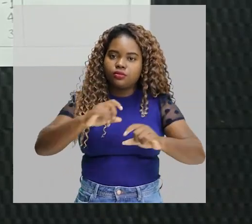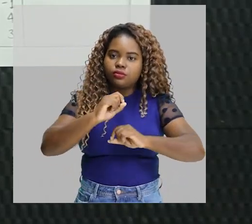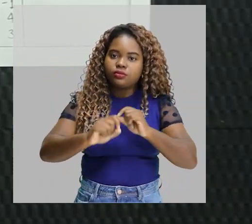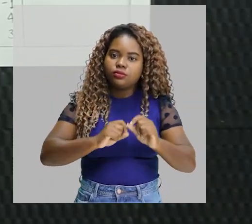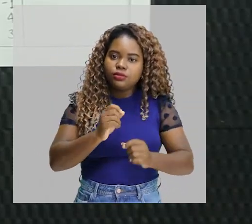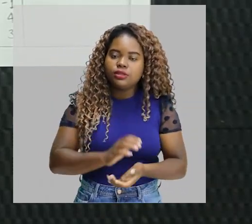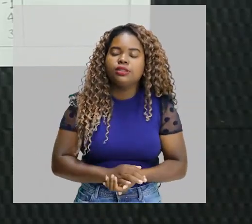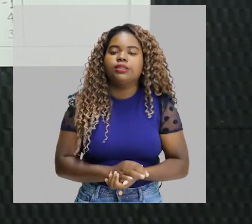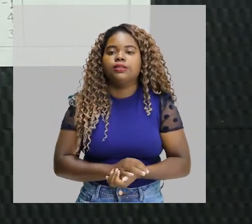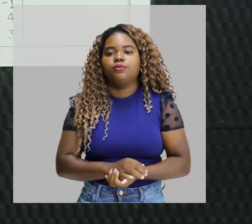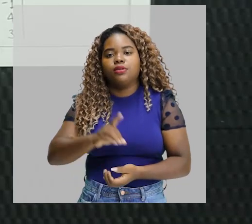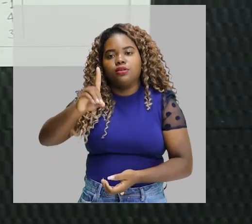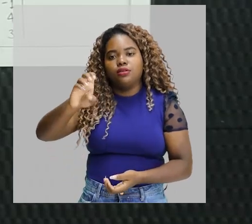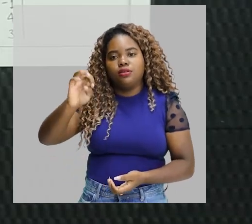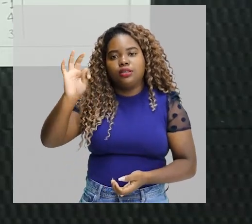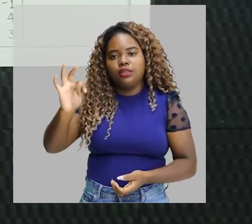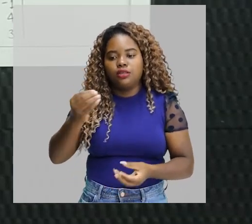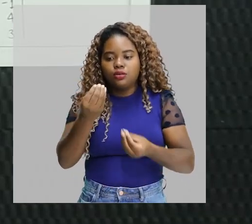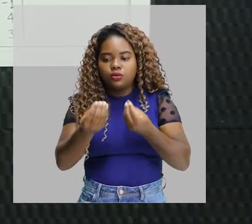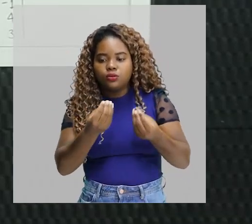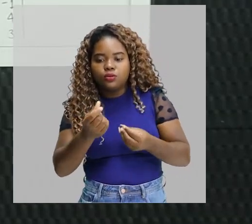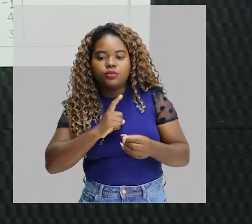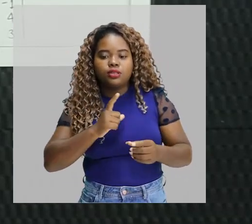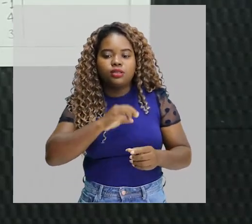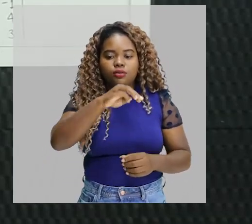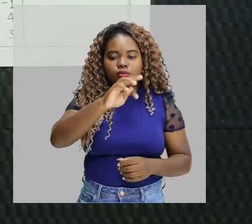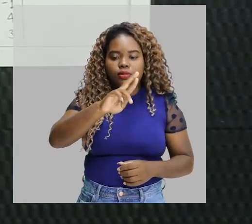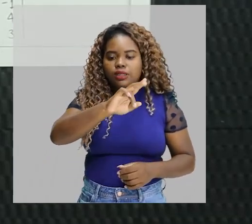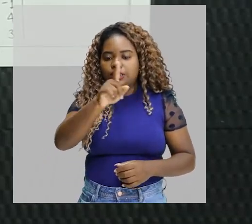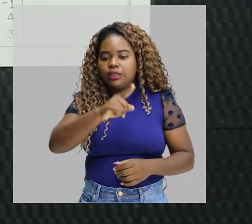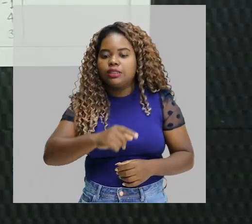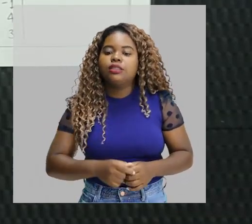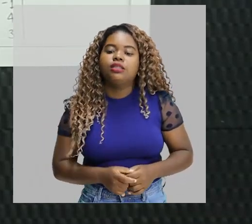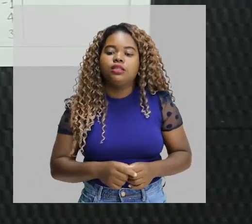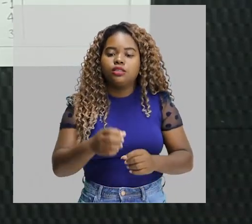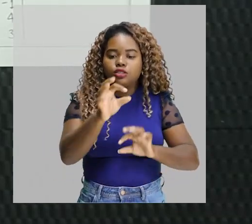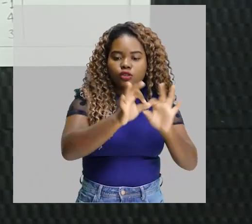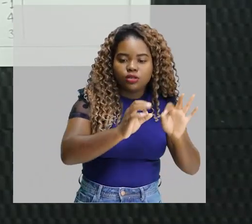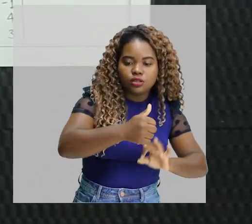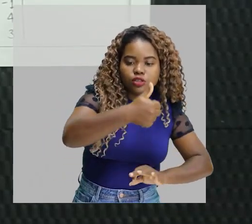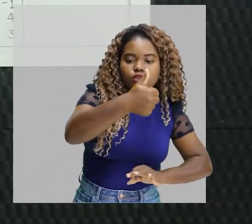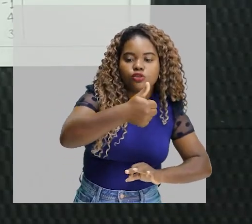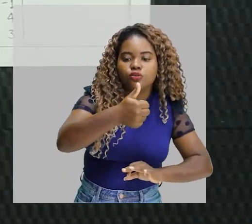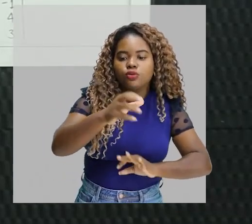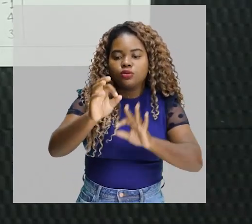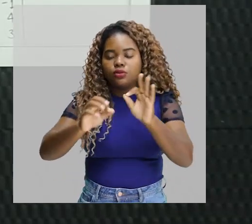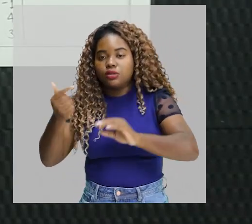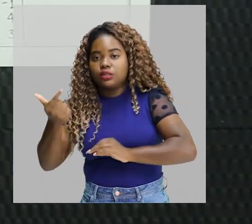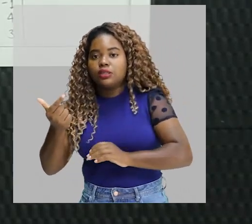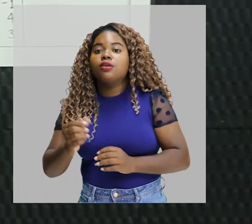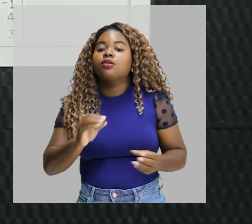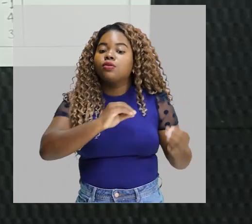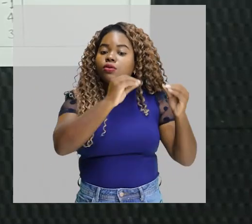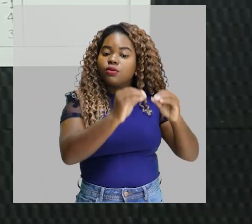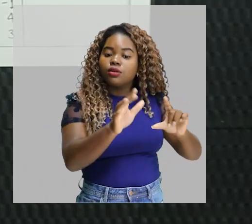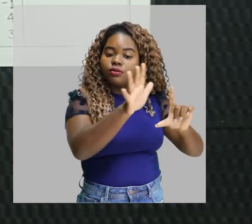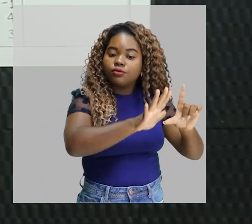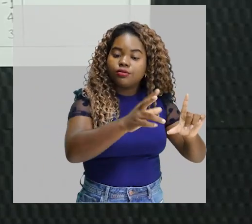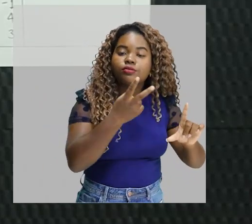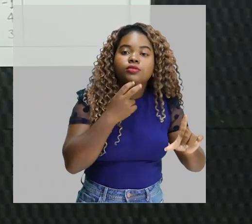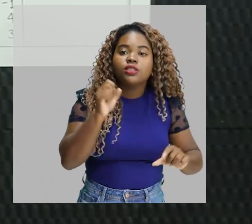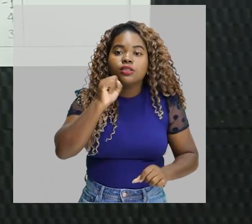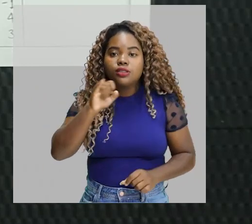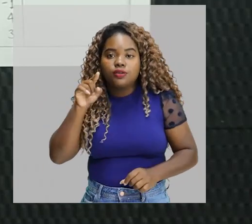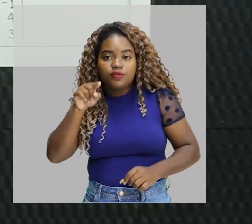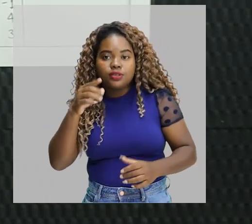gente calcula o determinante de uma matriz de ordem 1 uma matriz de ordem 2 então tá disponível para vocês na plataforma que não assistiu